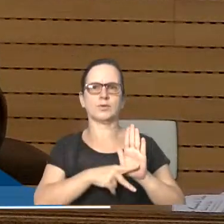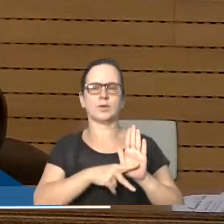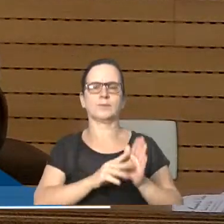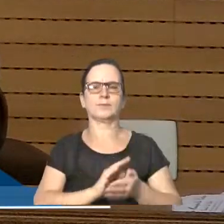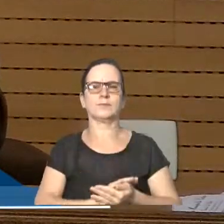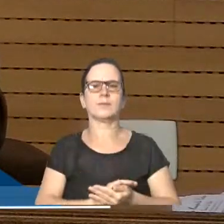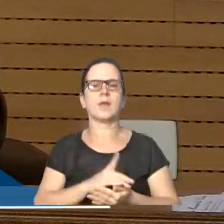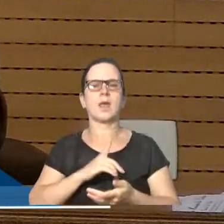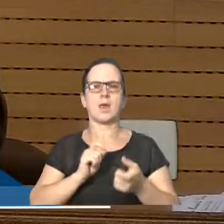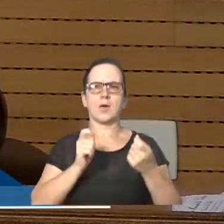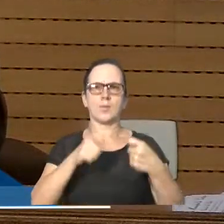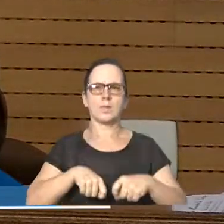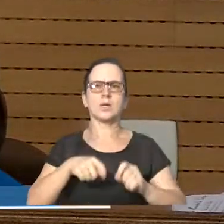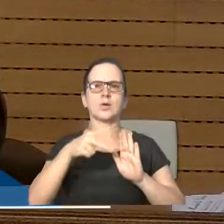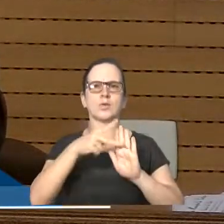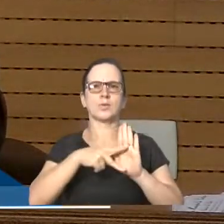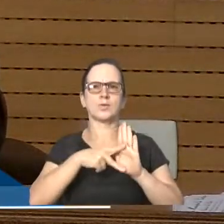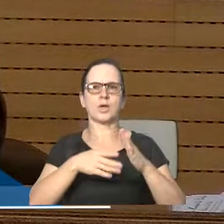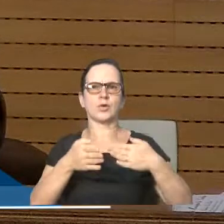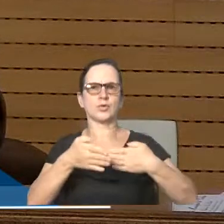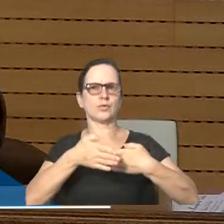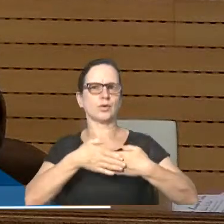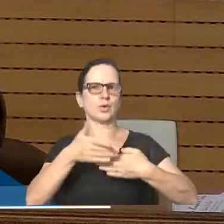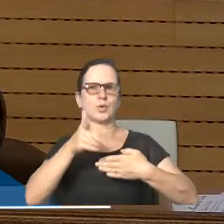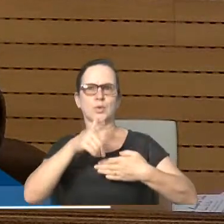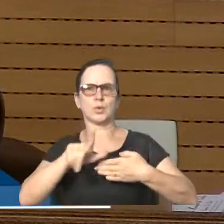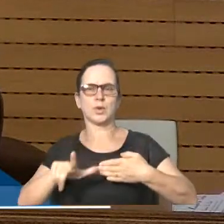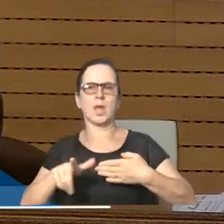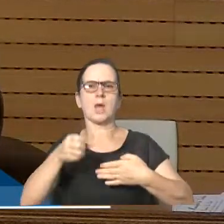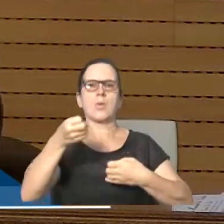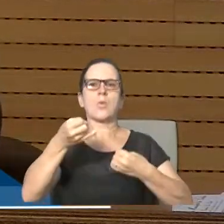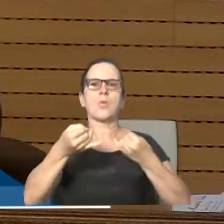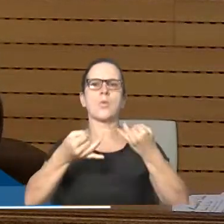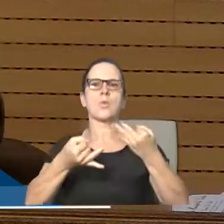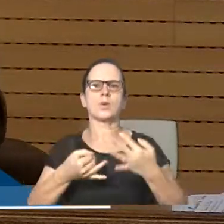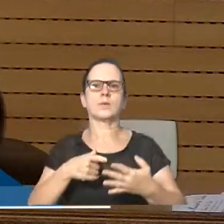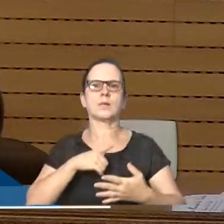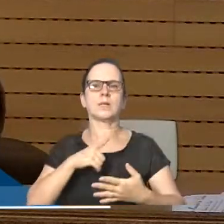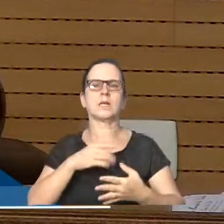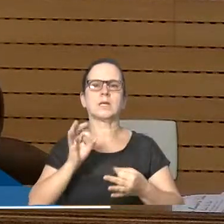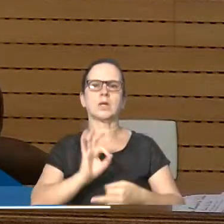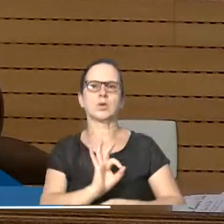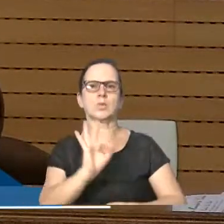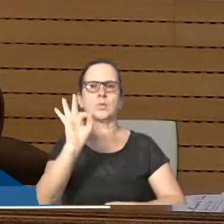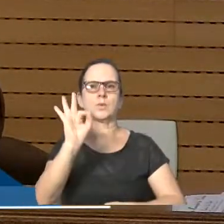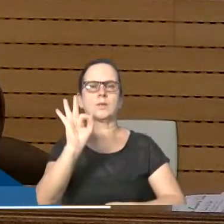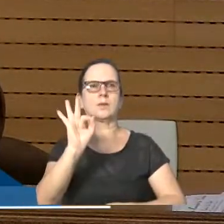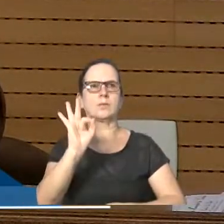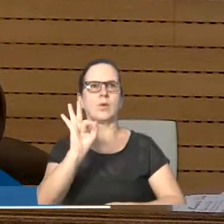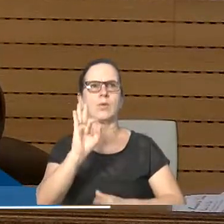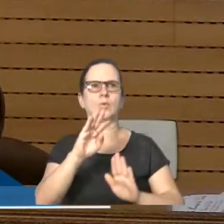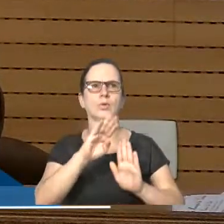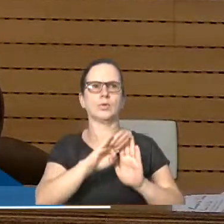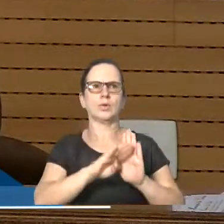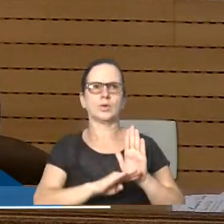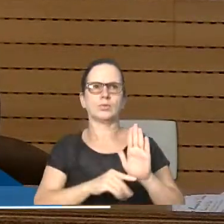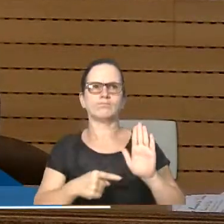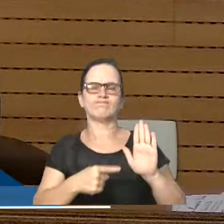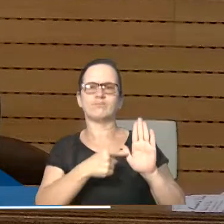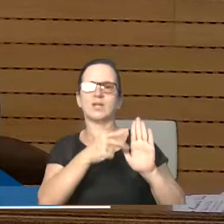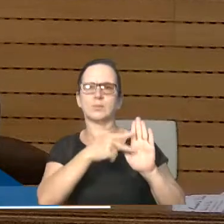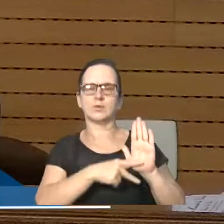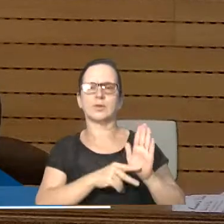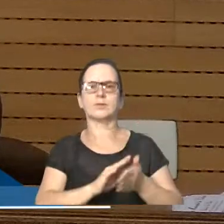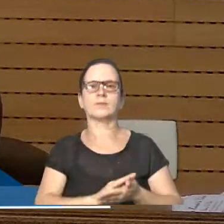É possível que um projeto de demanda fechada não haja quantidade para garantir o percentual estipulado neste projeto.